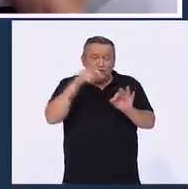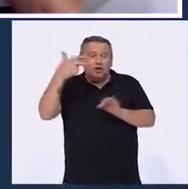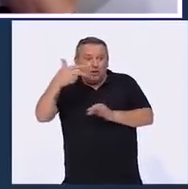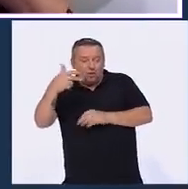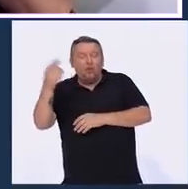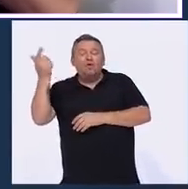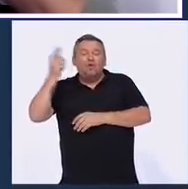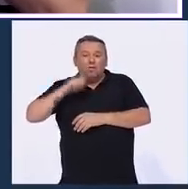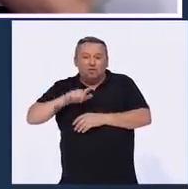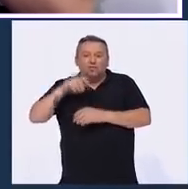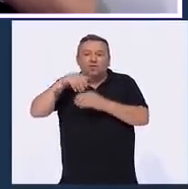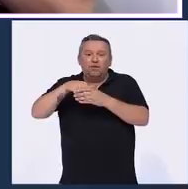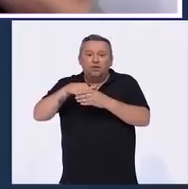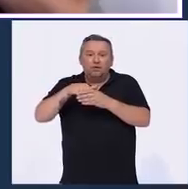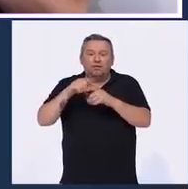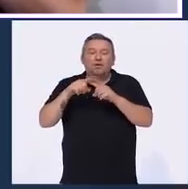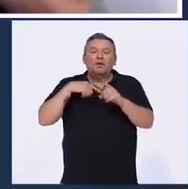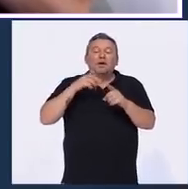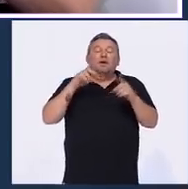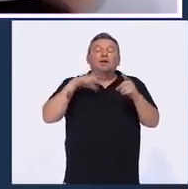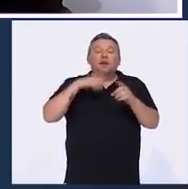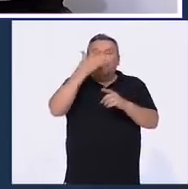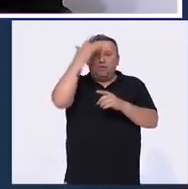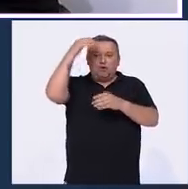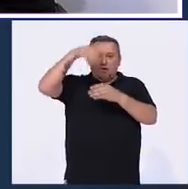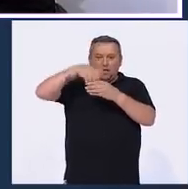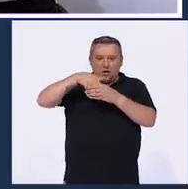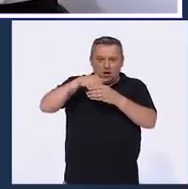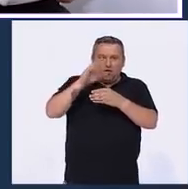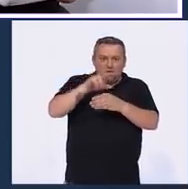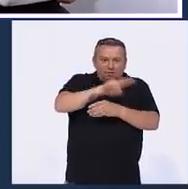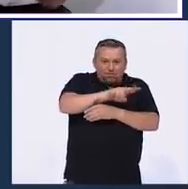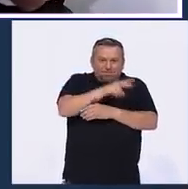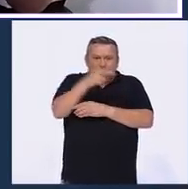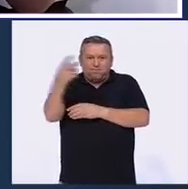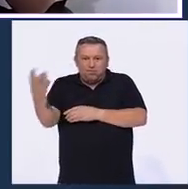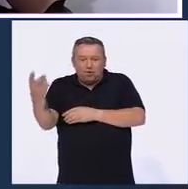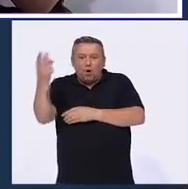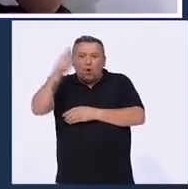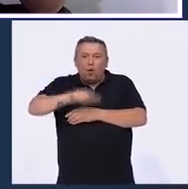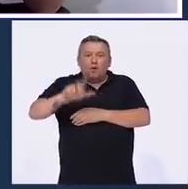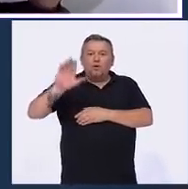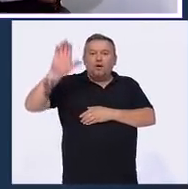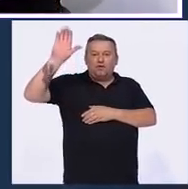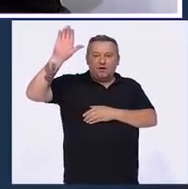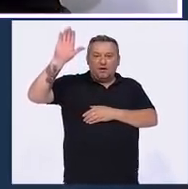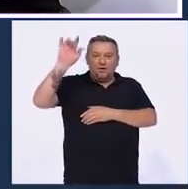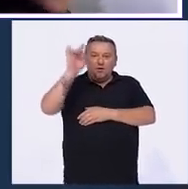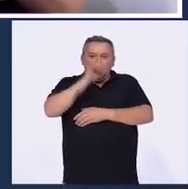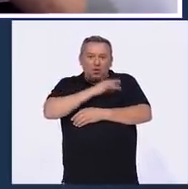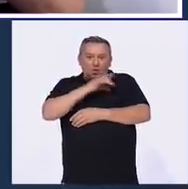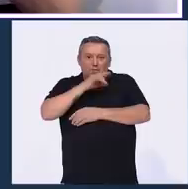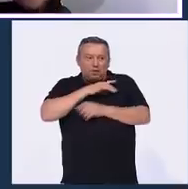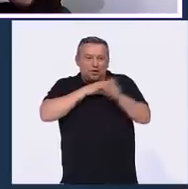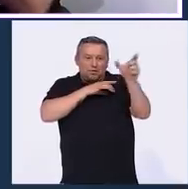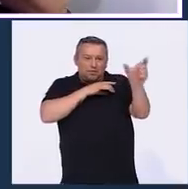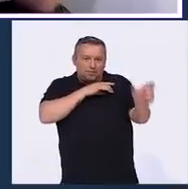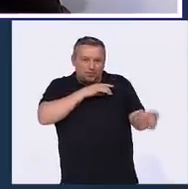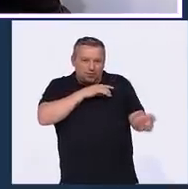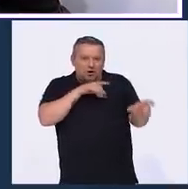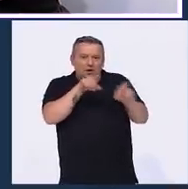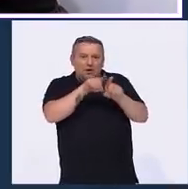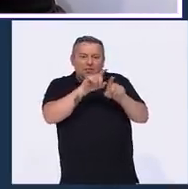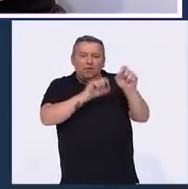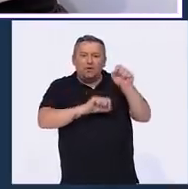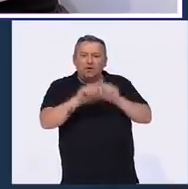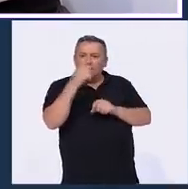um eleitor que já migrou para outro candidato, com medo de um outro. E essa terceira via, que seria